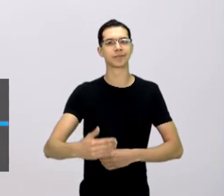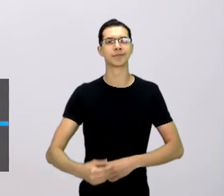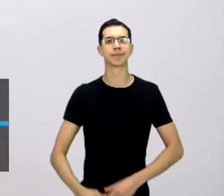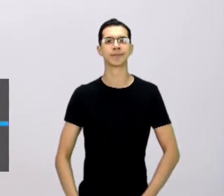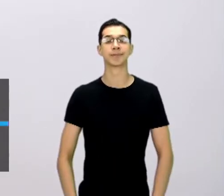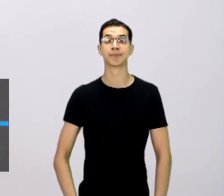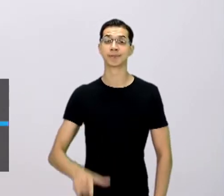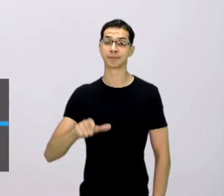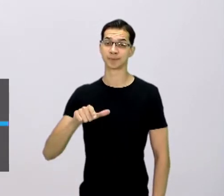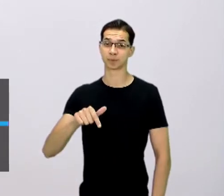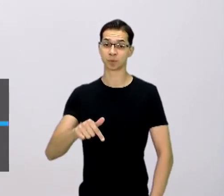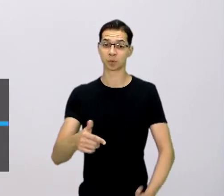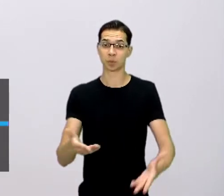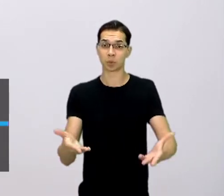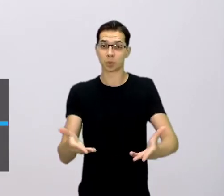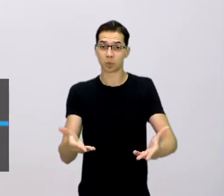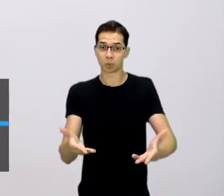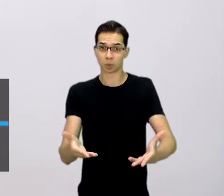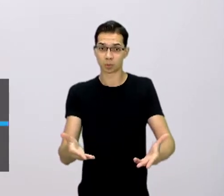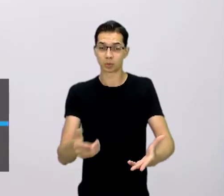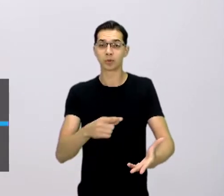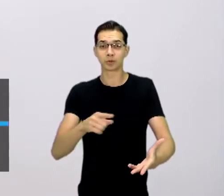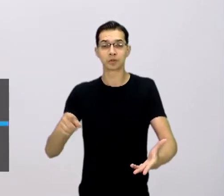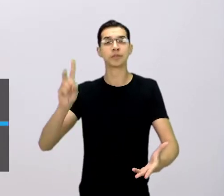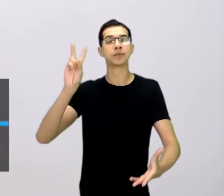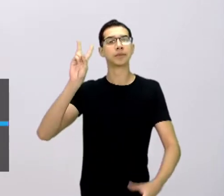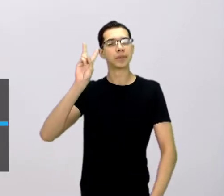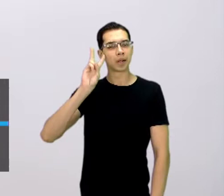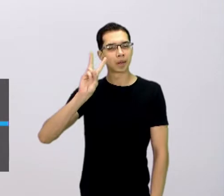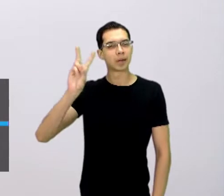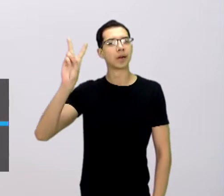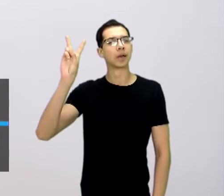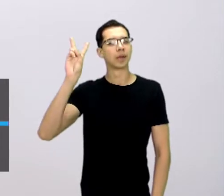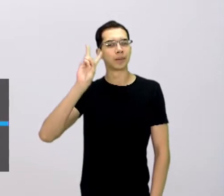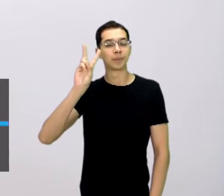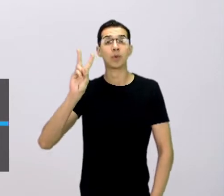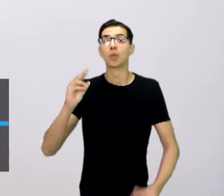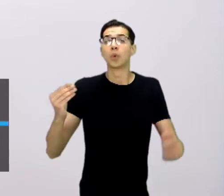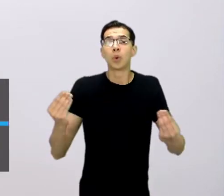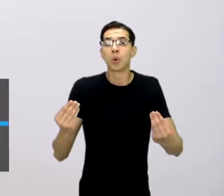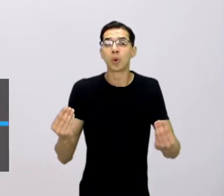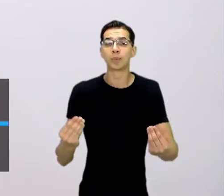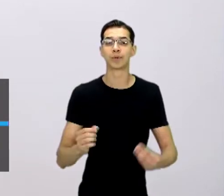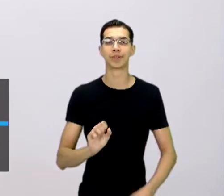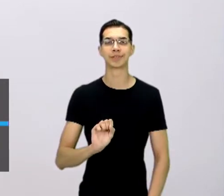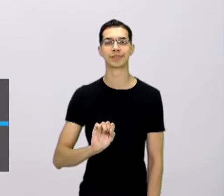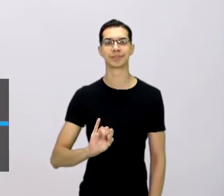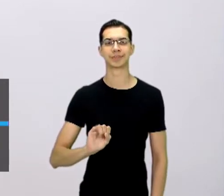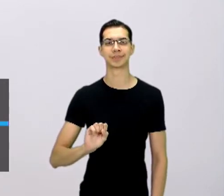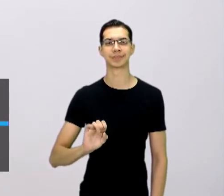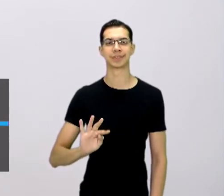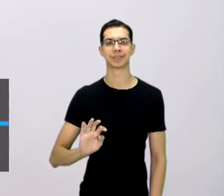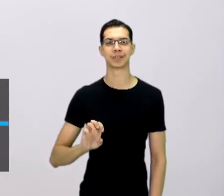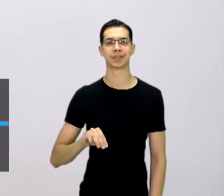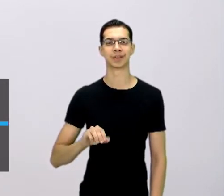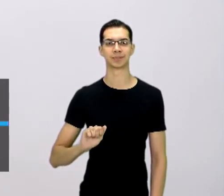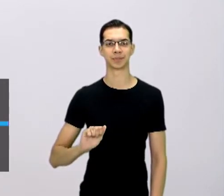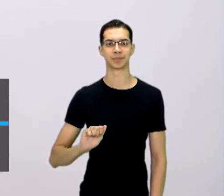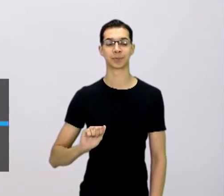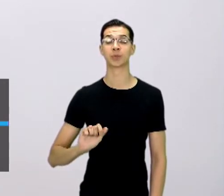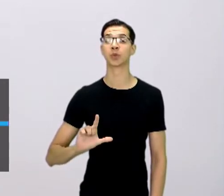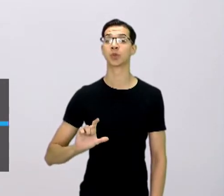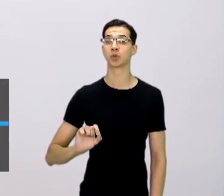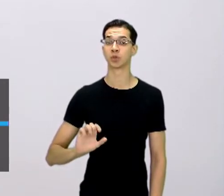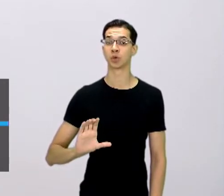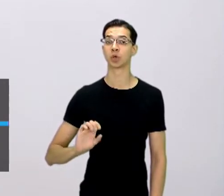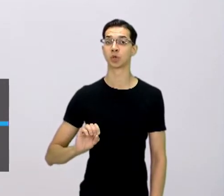frente. Hoje a gente vai começar mesmo relembrando como que é o sistema locomotor e esquelético, né, quais são as suas